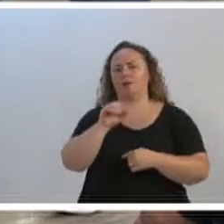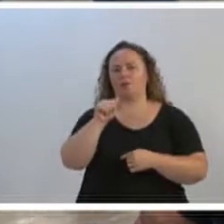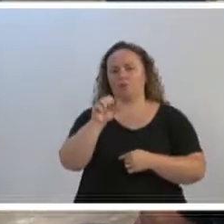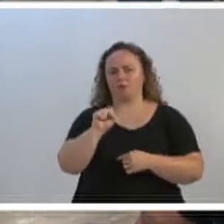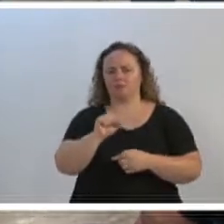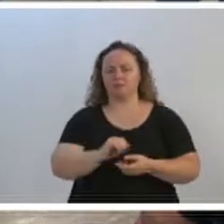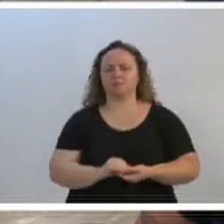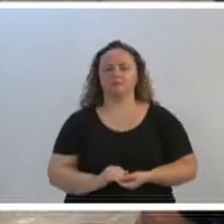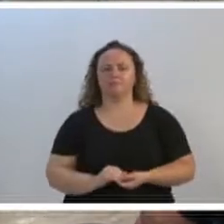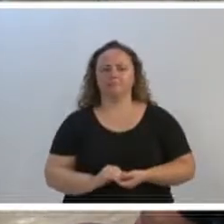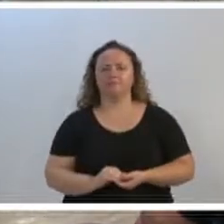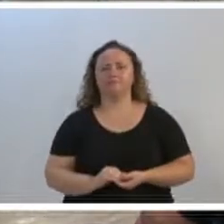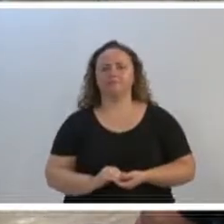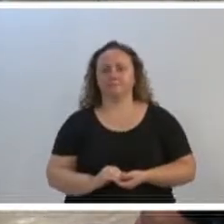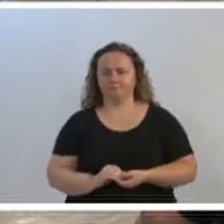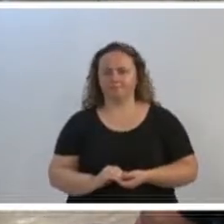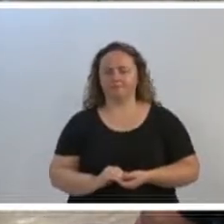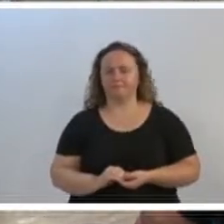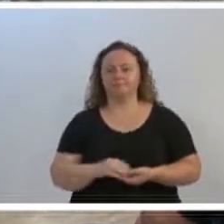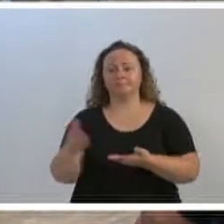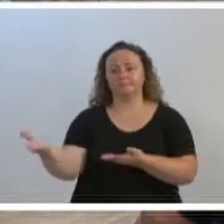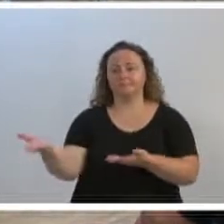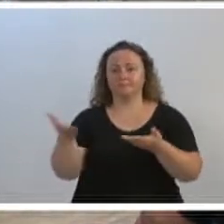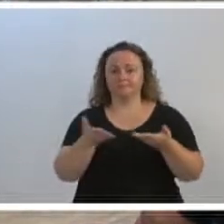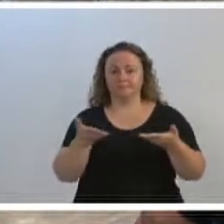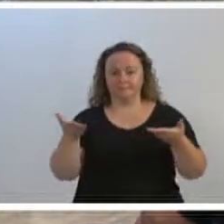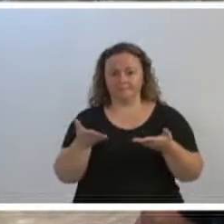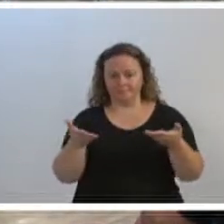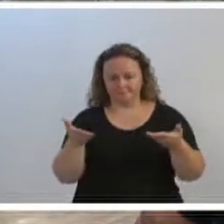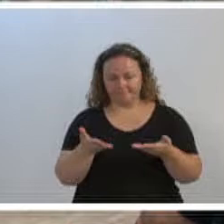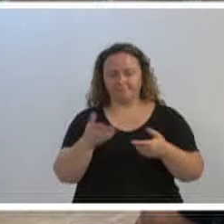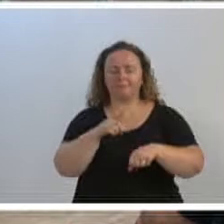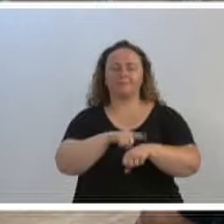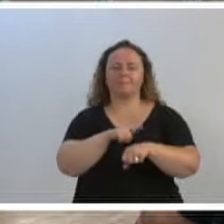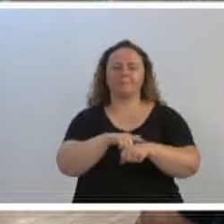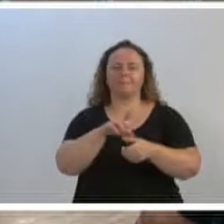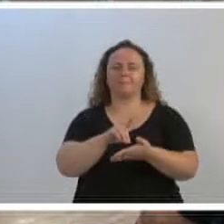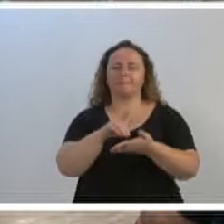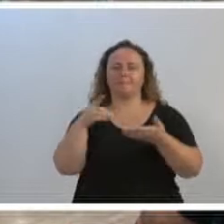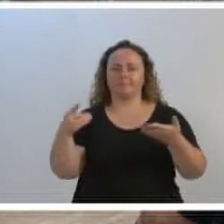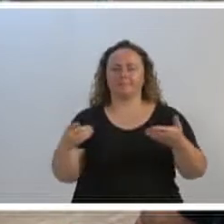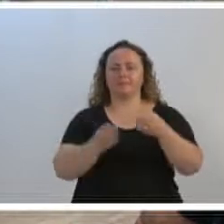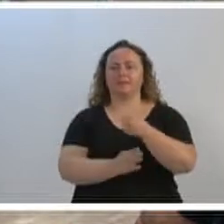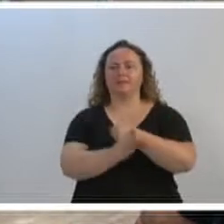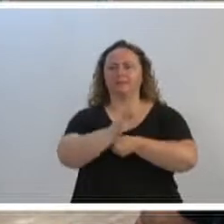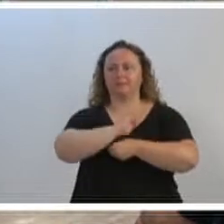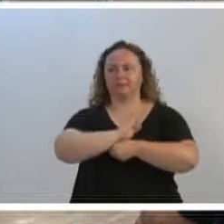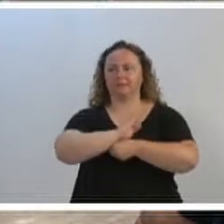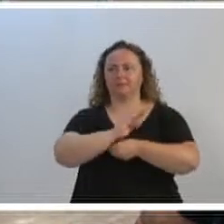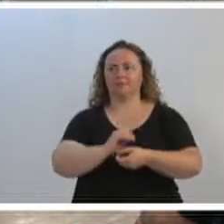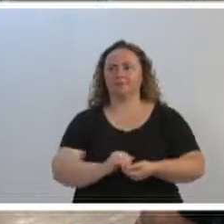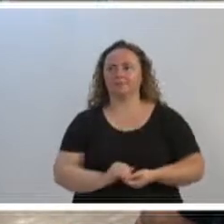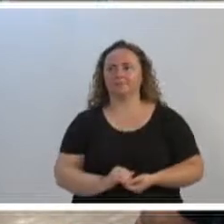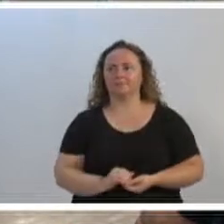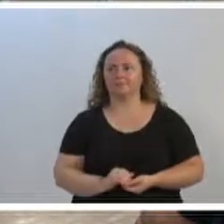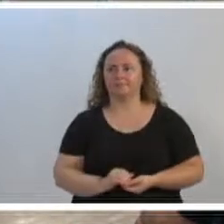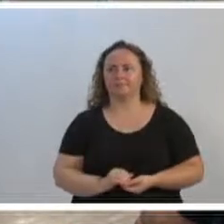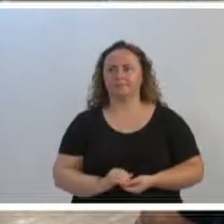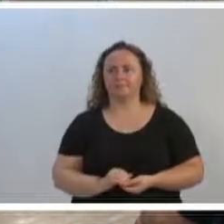Bruno. Convido agora para fazer uso da palavra e do momento bíblico o vereador Zeca Bombeiro.